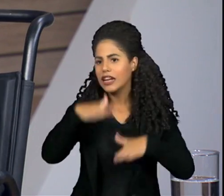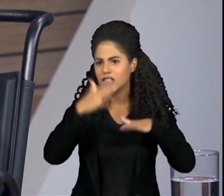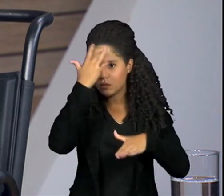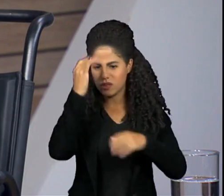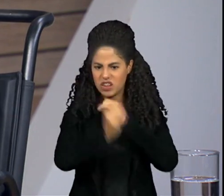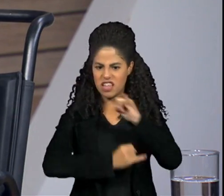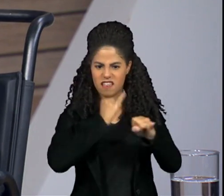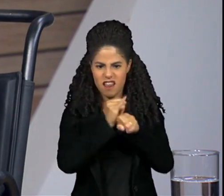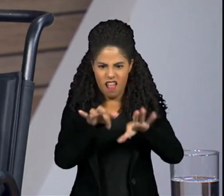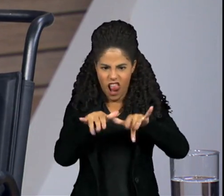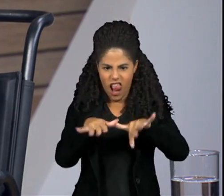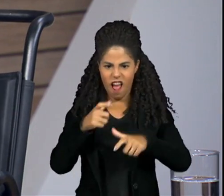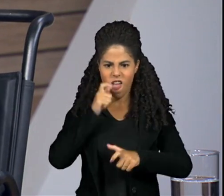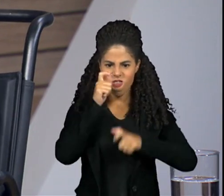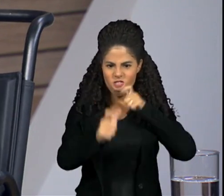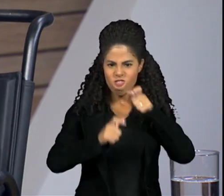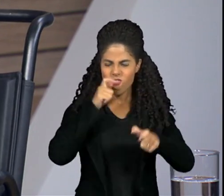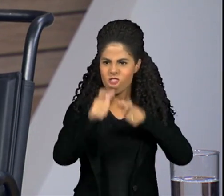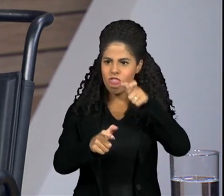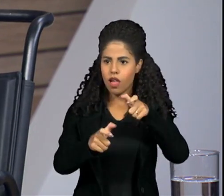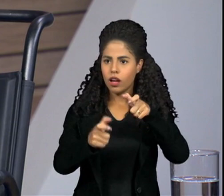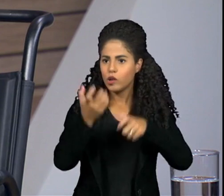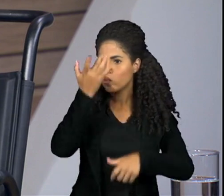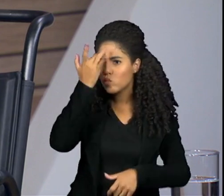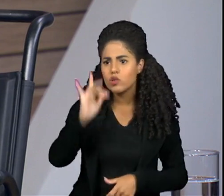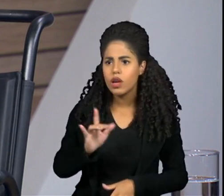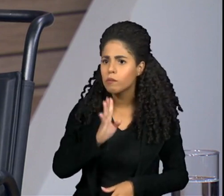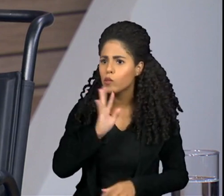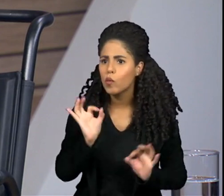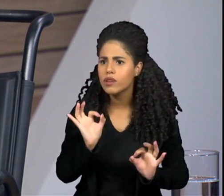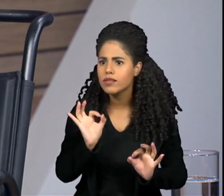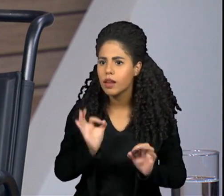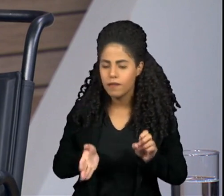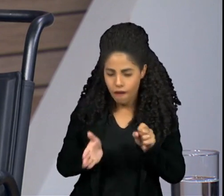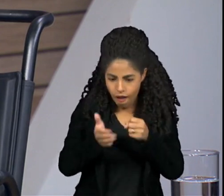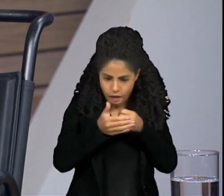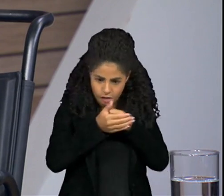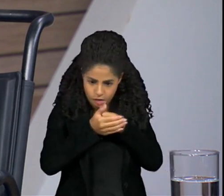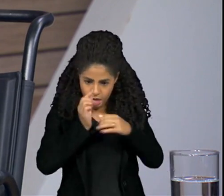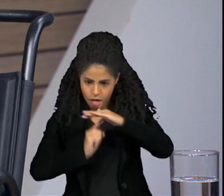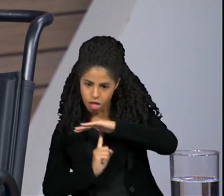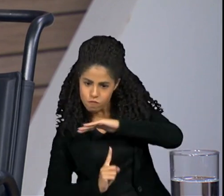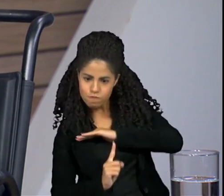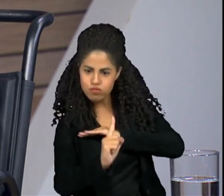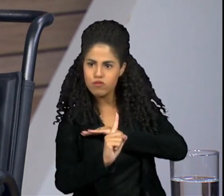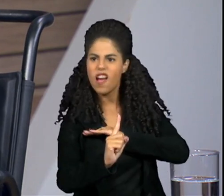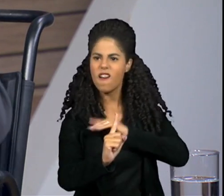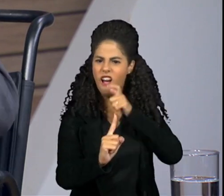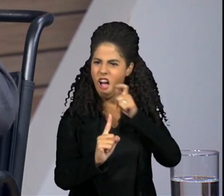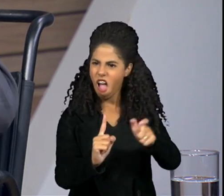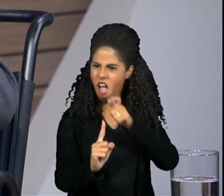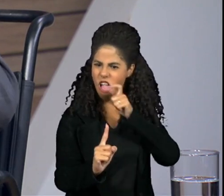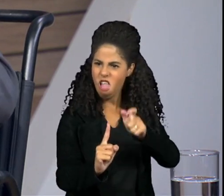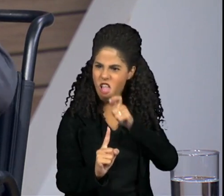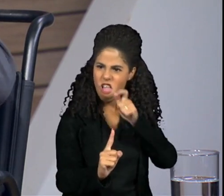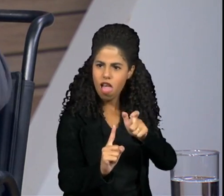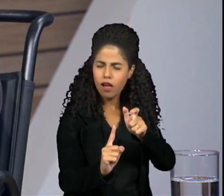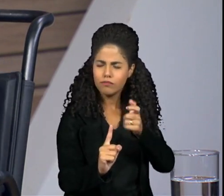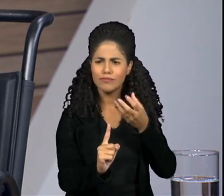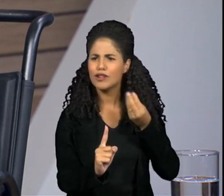umas às outras na internet, não sabem nem quem é o outro, se escondem atrás de um avatar. Então, sem dúvida nenhuma,